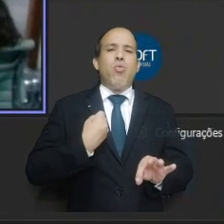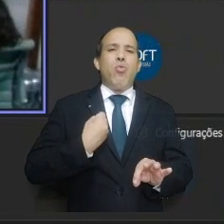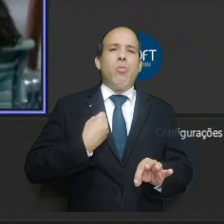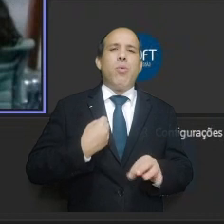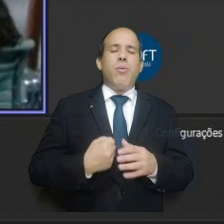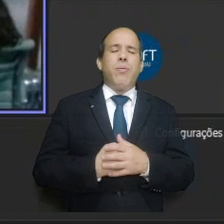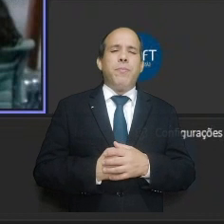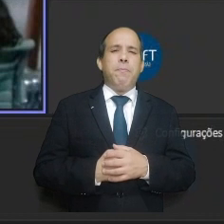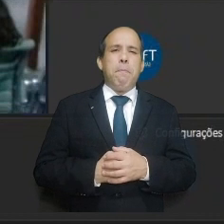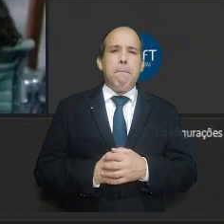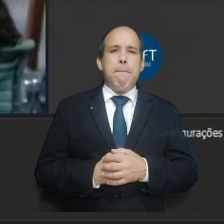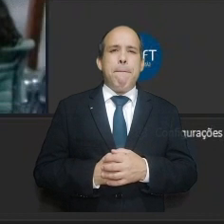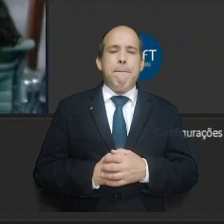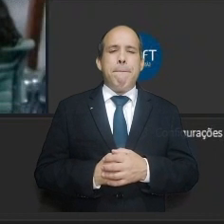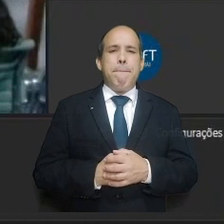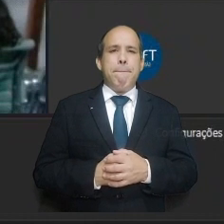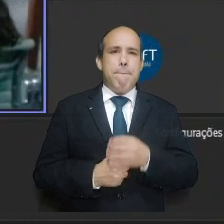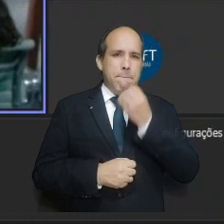nome completo, OAB.